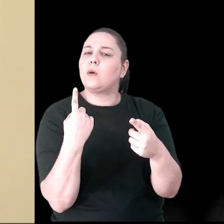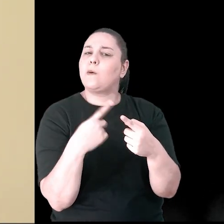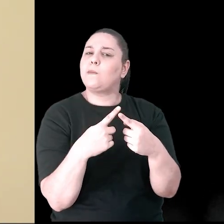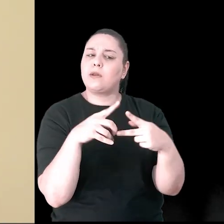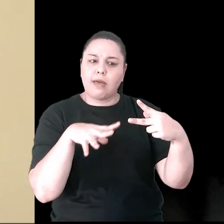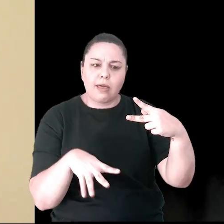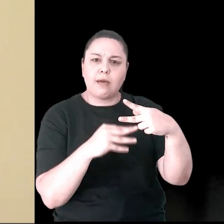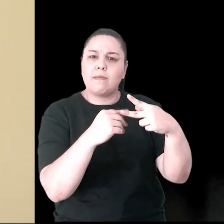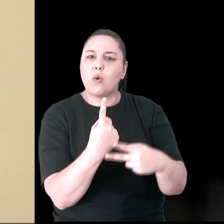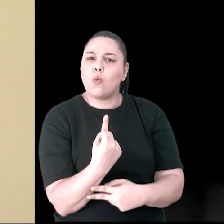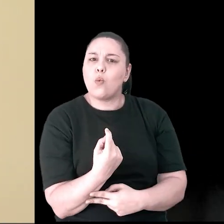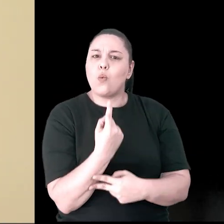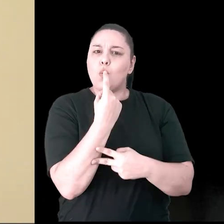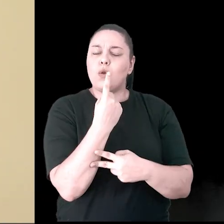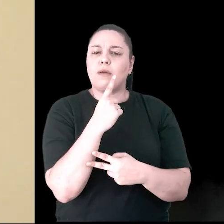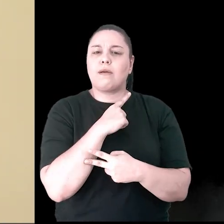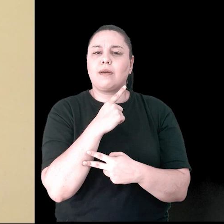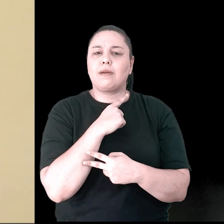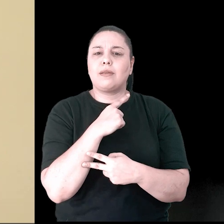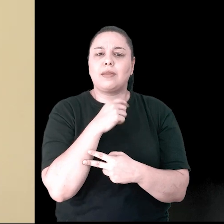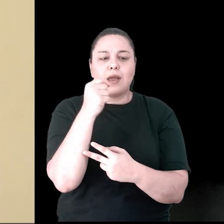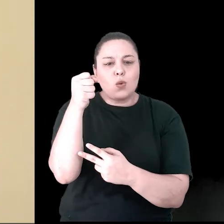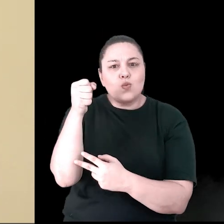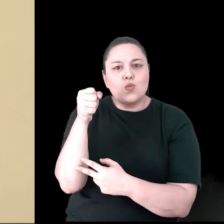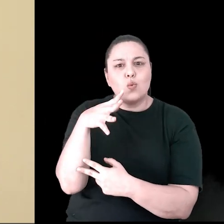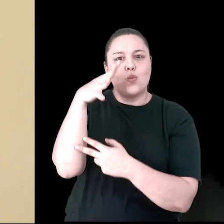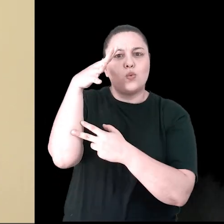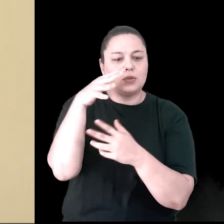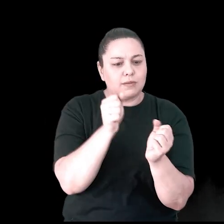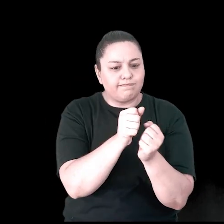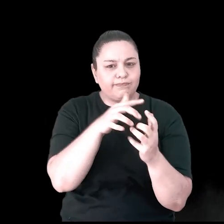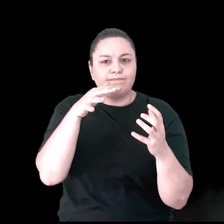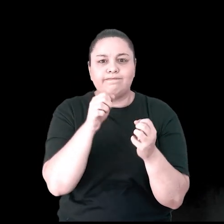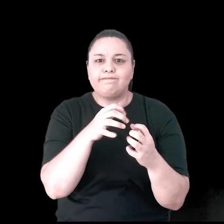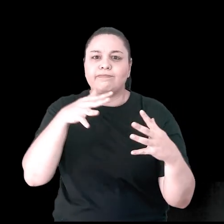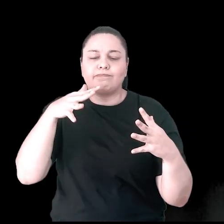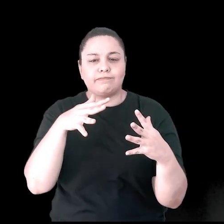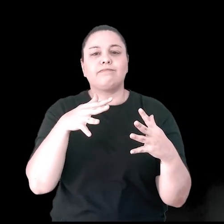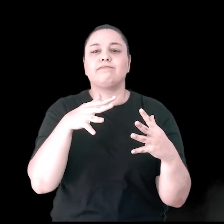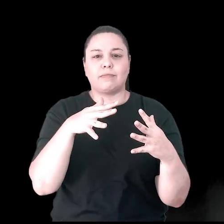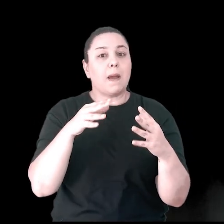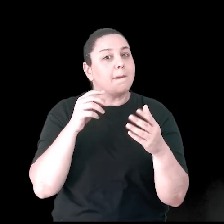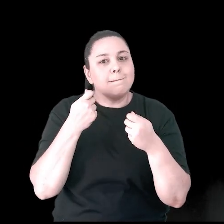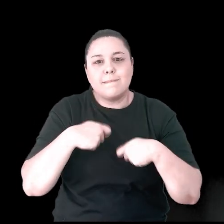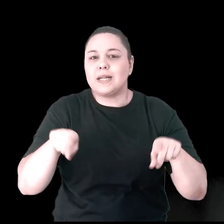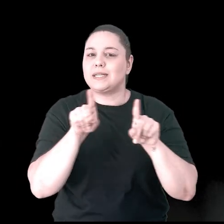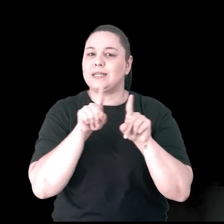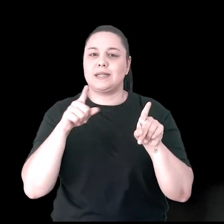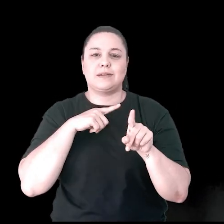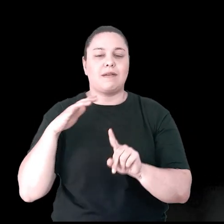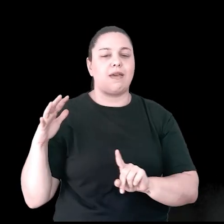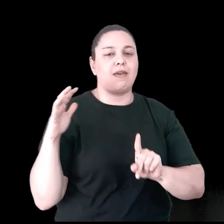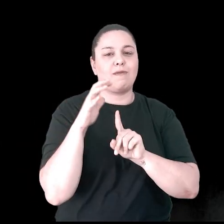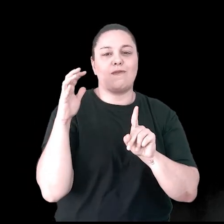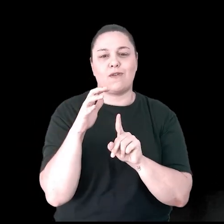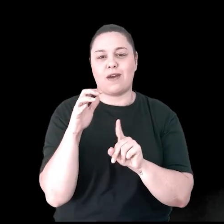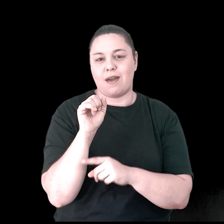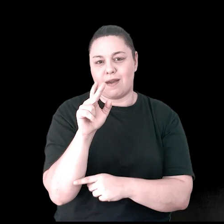atenção como uma proteína única que emite luz na presença de íons de cálcio, mesmo na ausência de